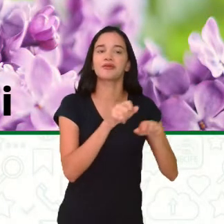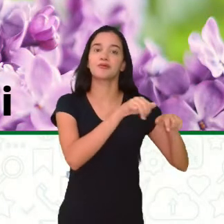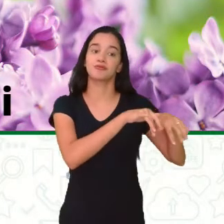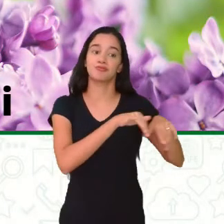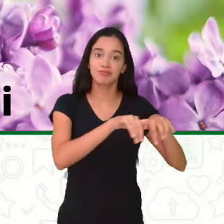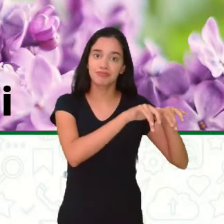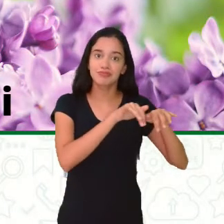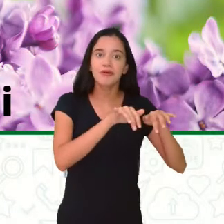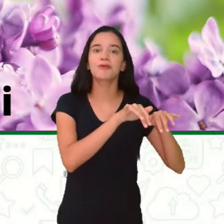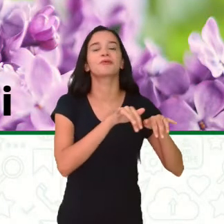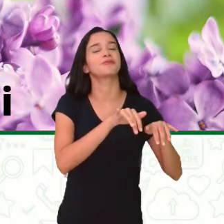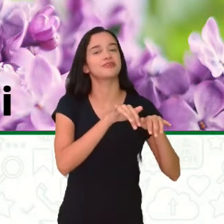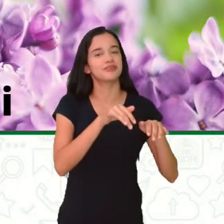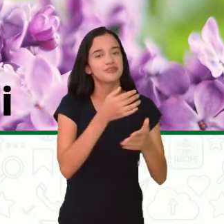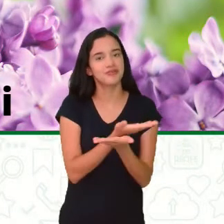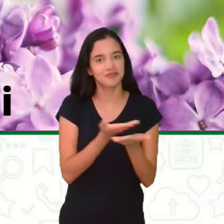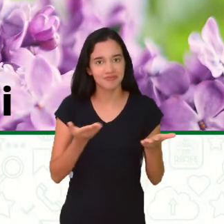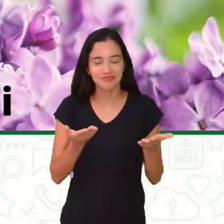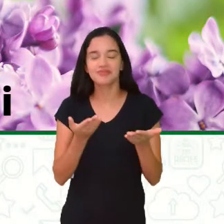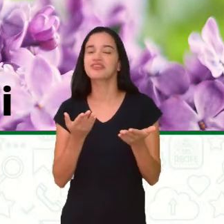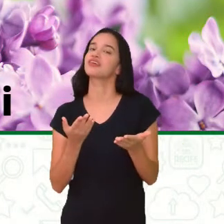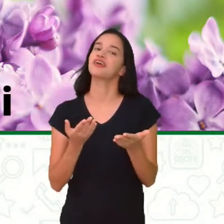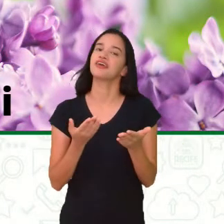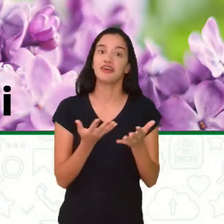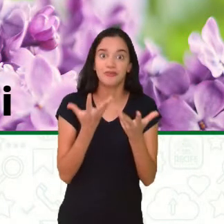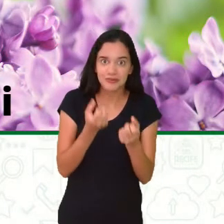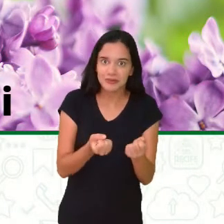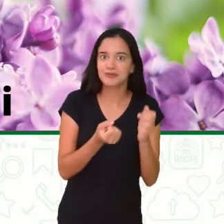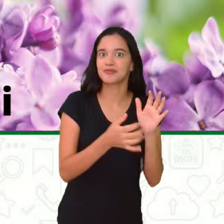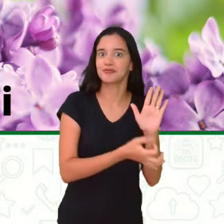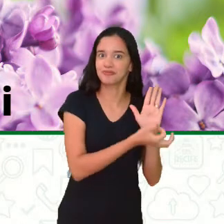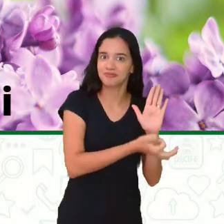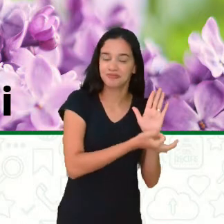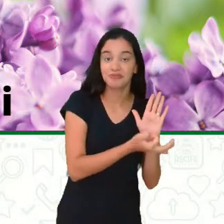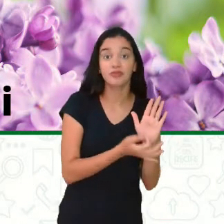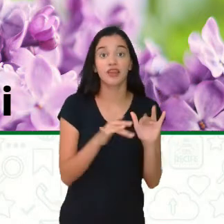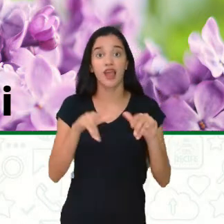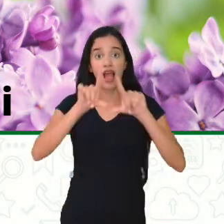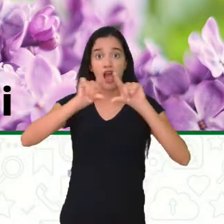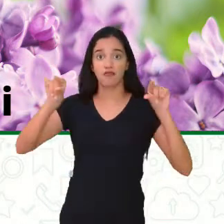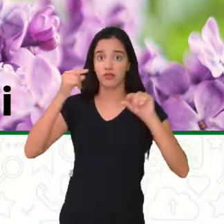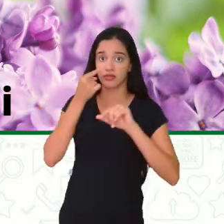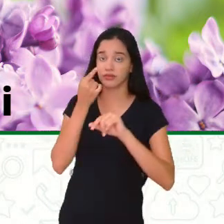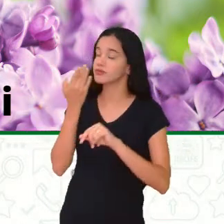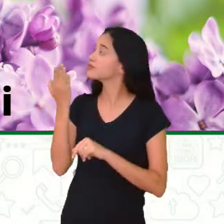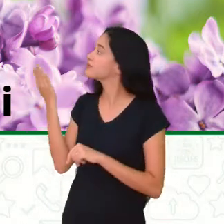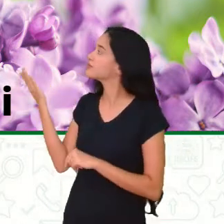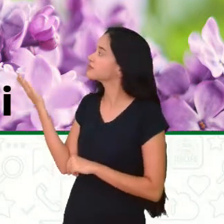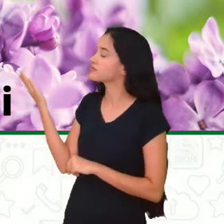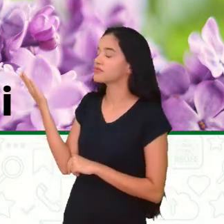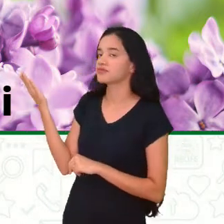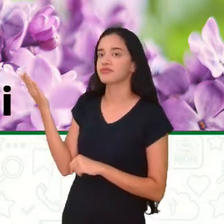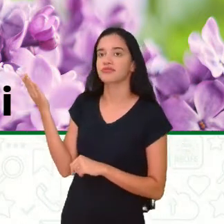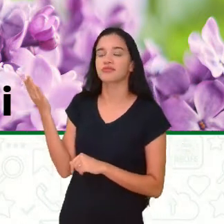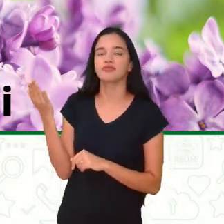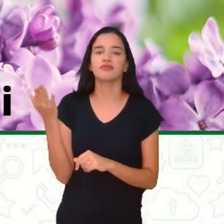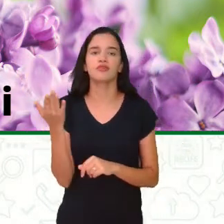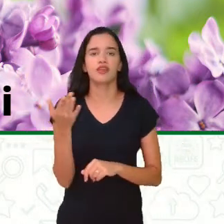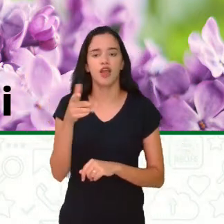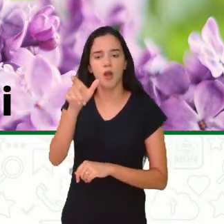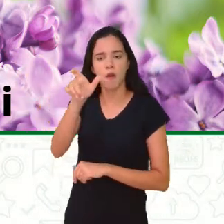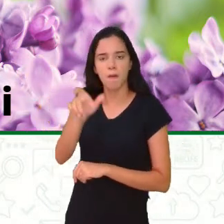que a nossa aula fique melhor, não é? Vamos comentar. Então, a frase que eu trouxe aí para vocês: o